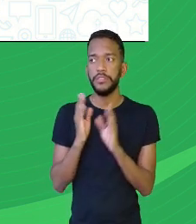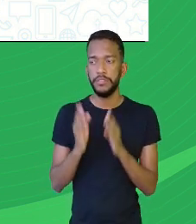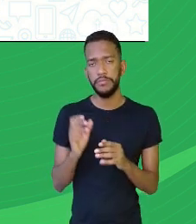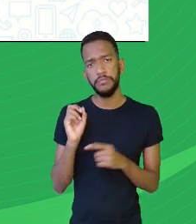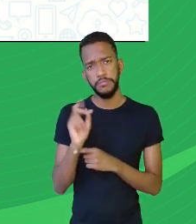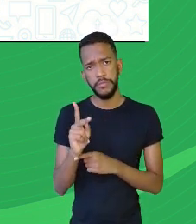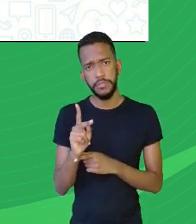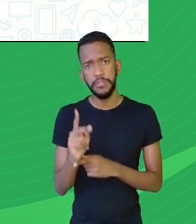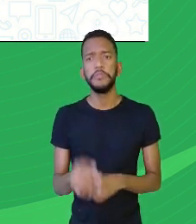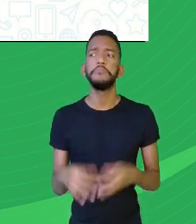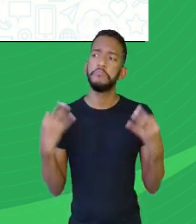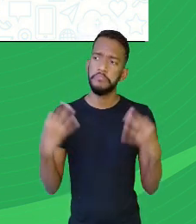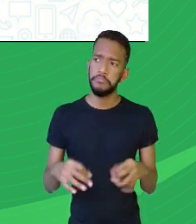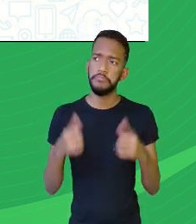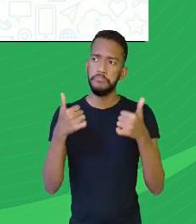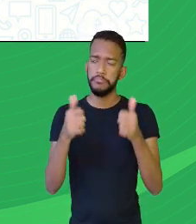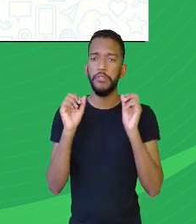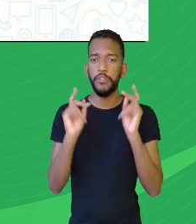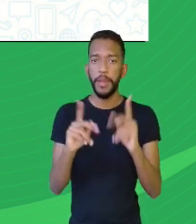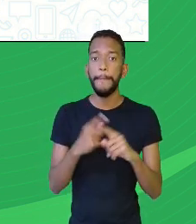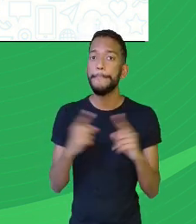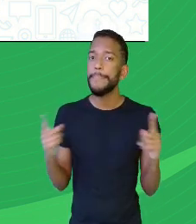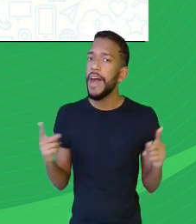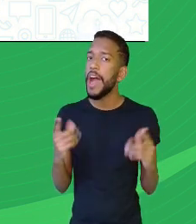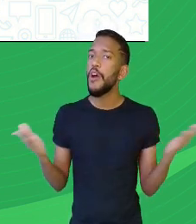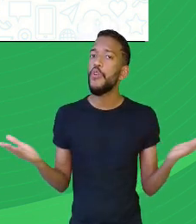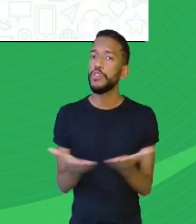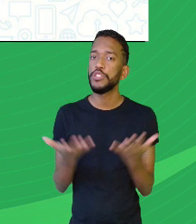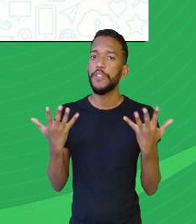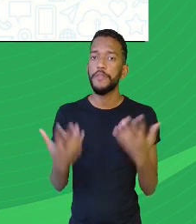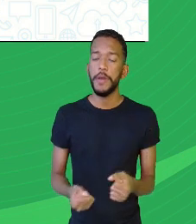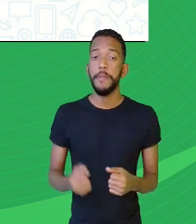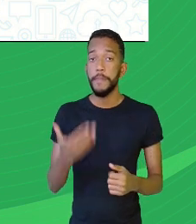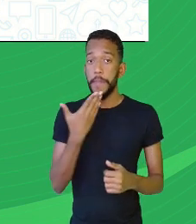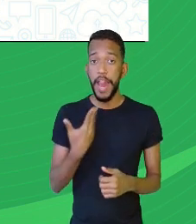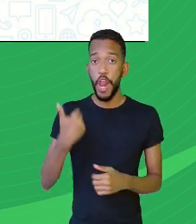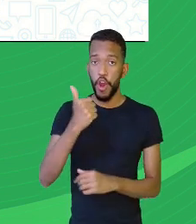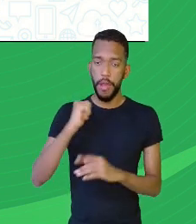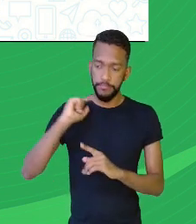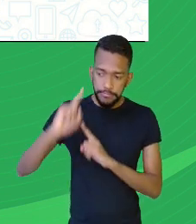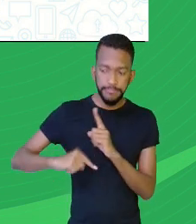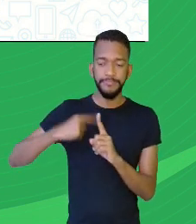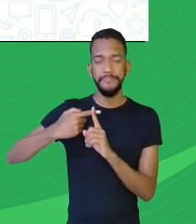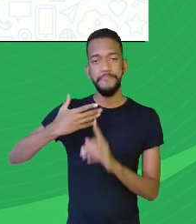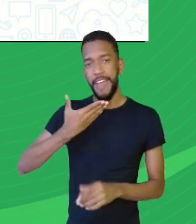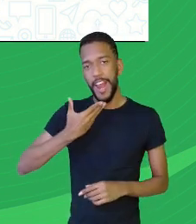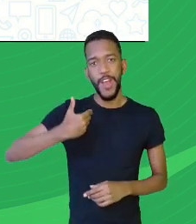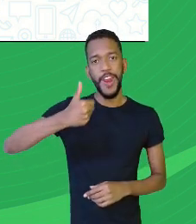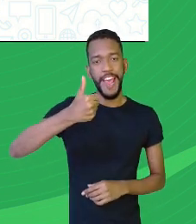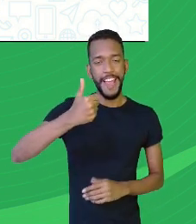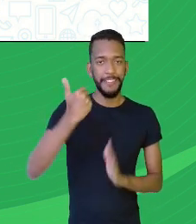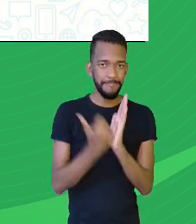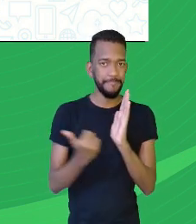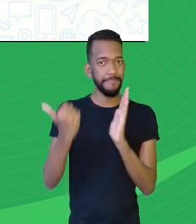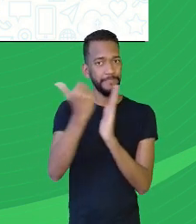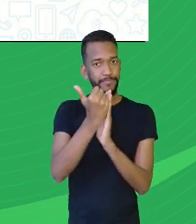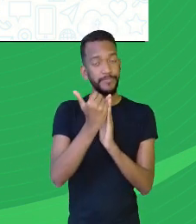Tá certo? Tá. Mas a gente vai melhorar isso daí. Eu